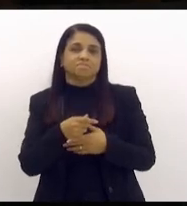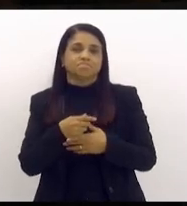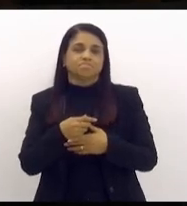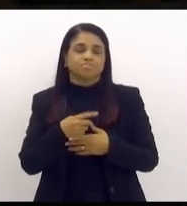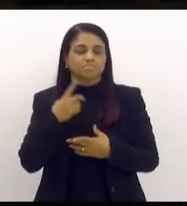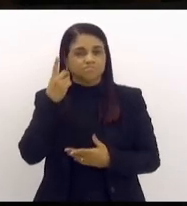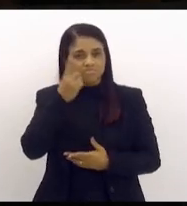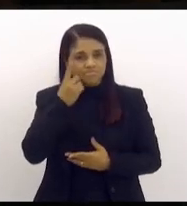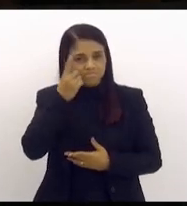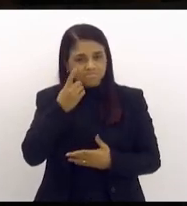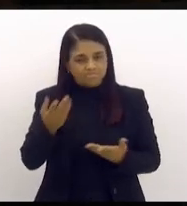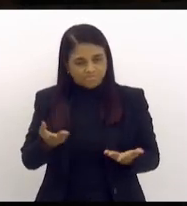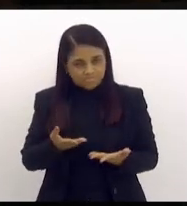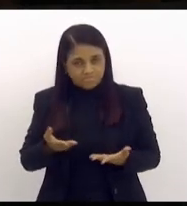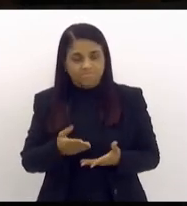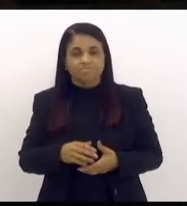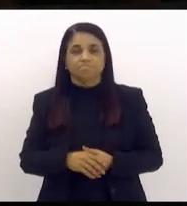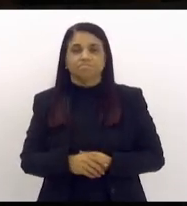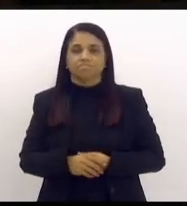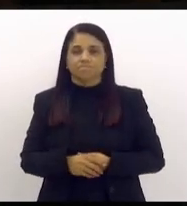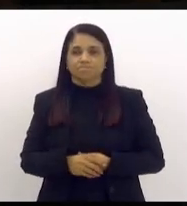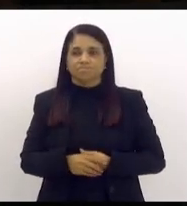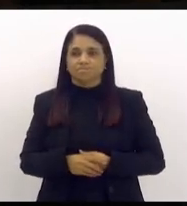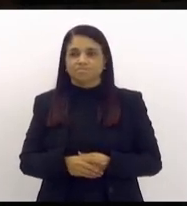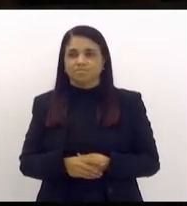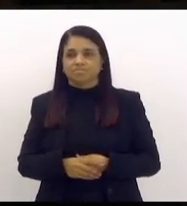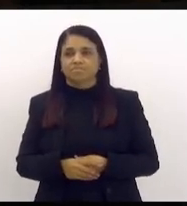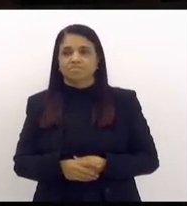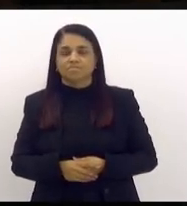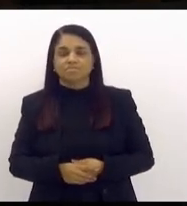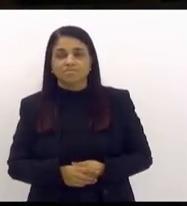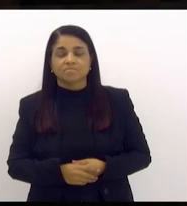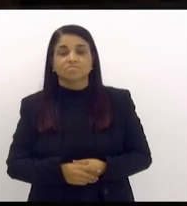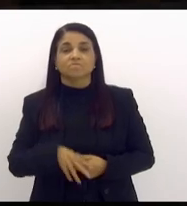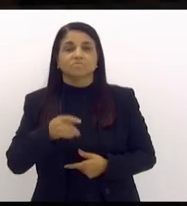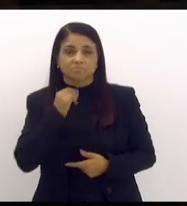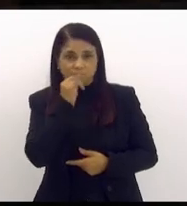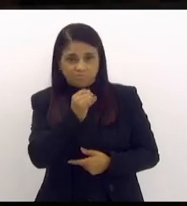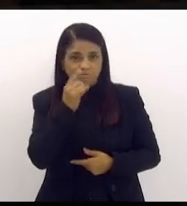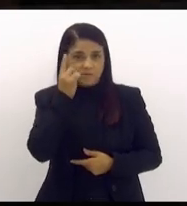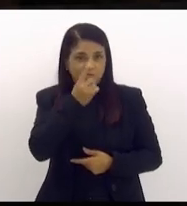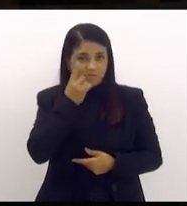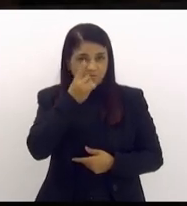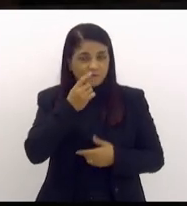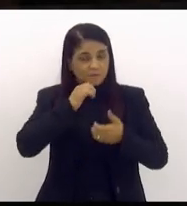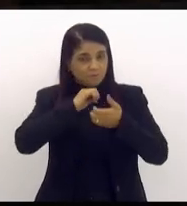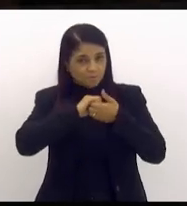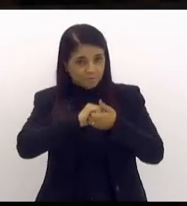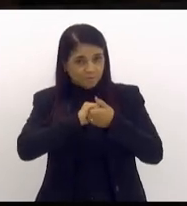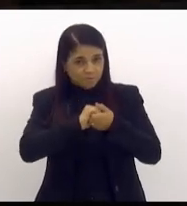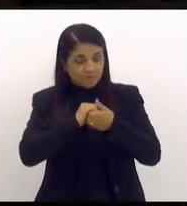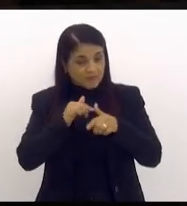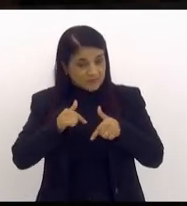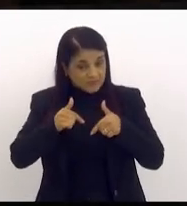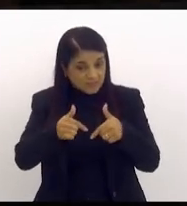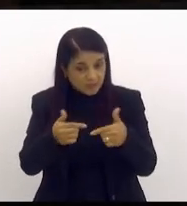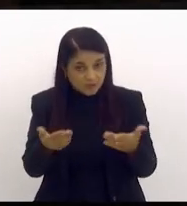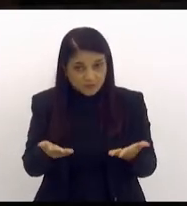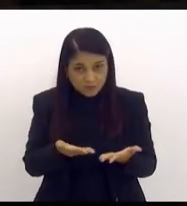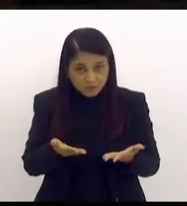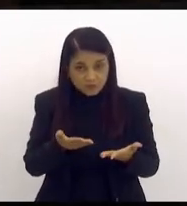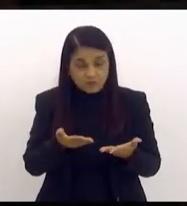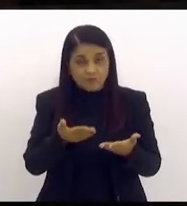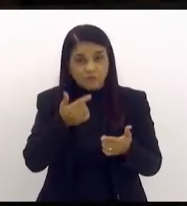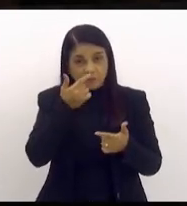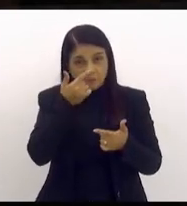aqui no dia de hoje e dizer e para deputada parabenizar poressa iniciativa especialmente